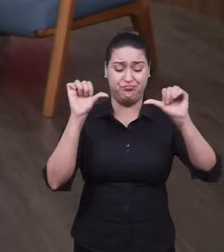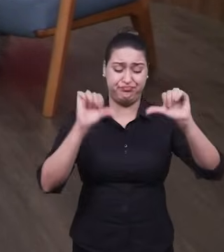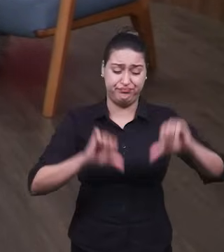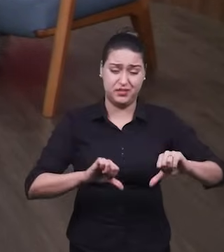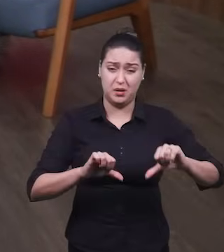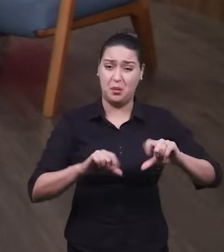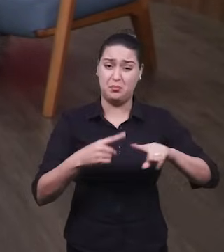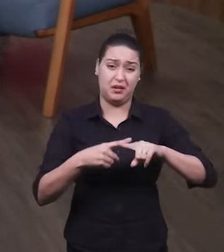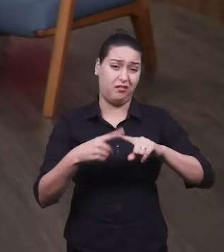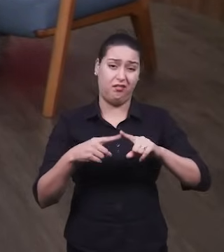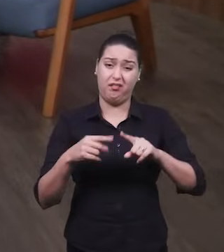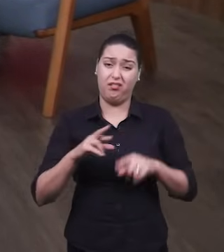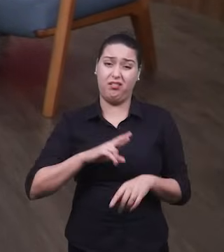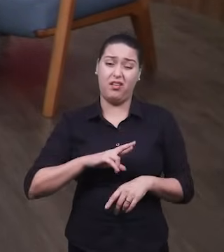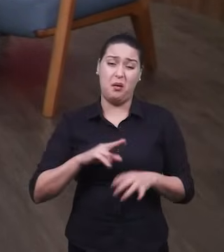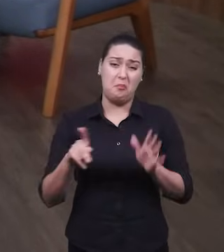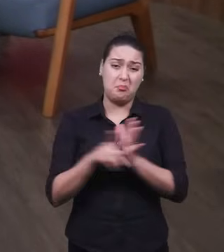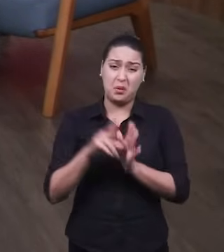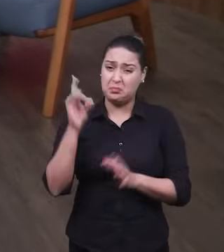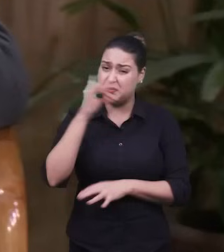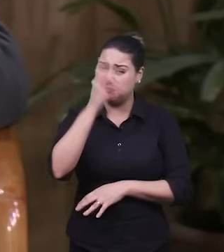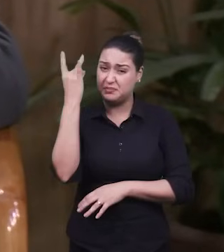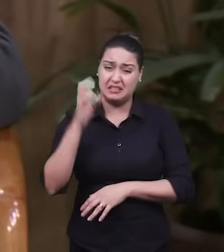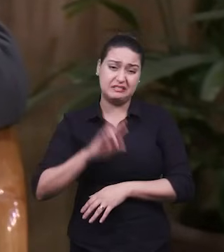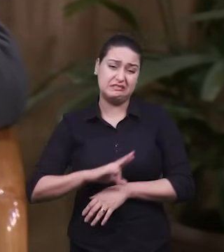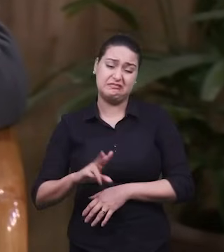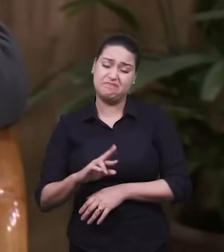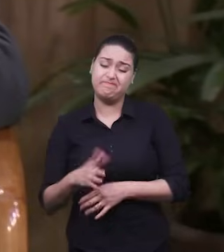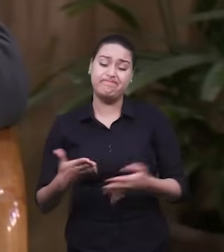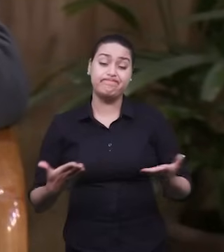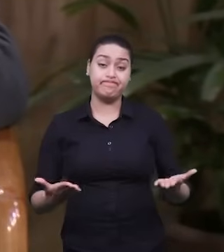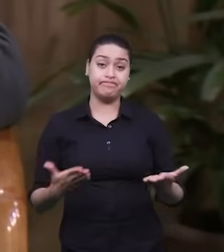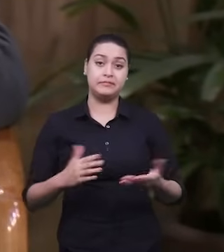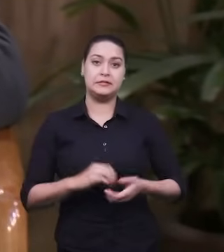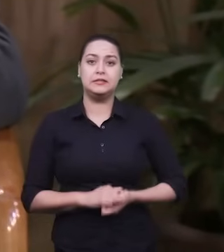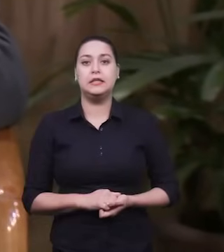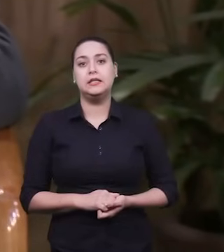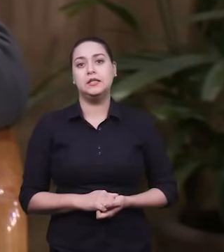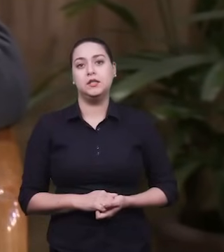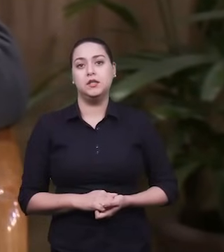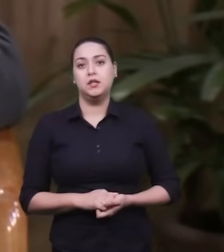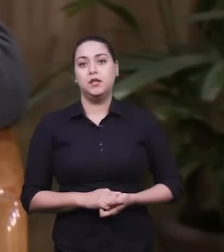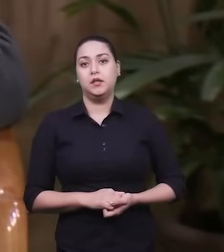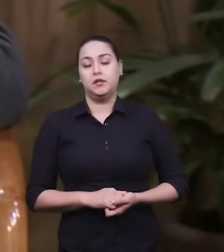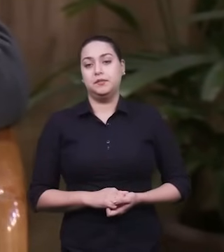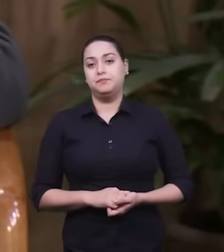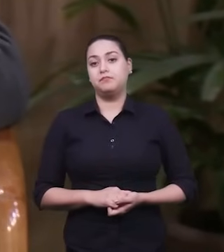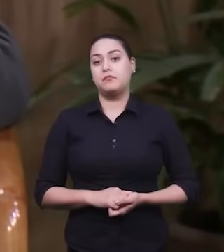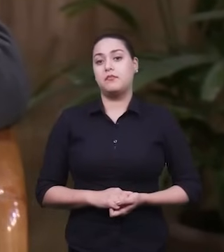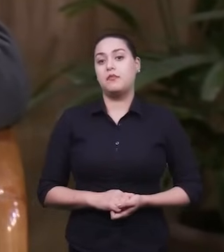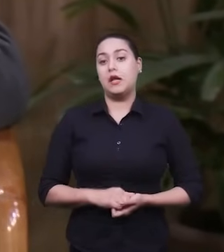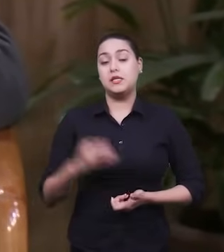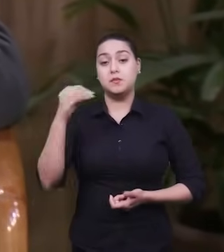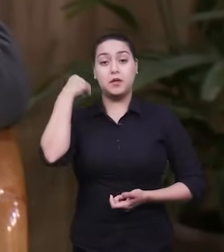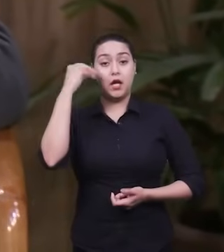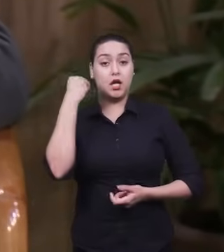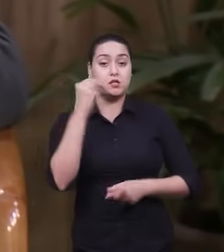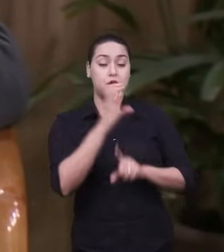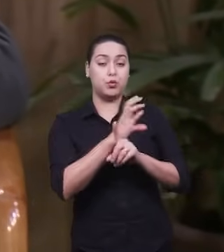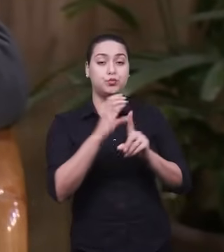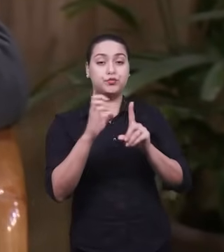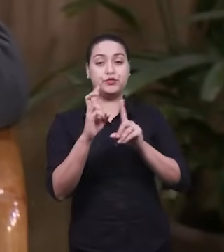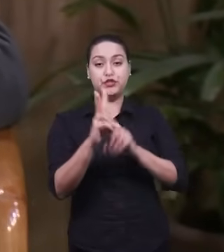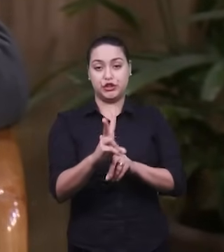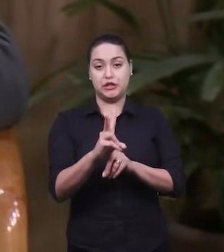isso. Eu gosto muito de contar, e vou ser bem breve aqui, uma experiência de uma vigília de pastores que